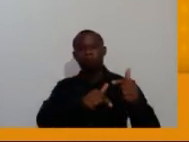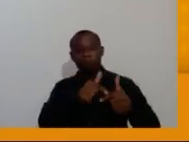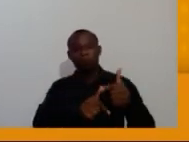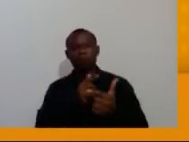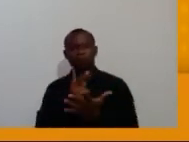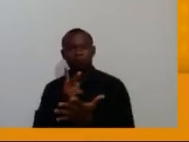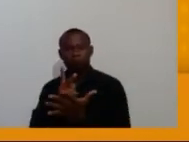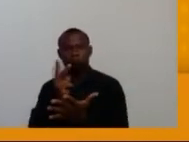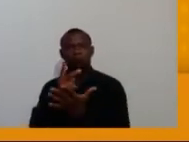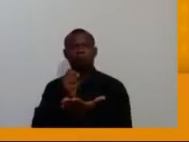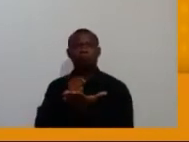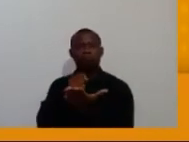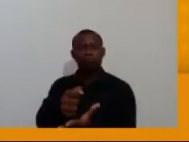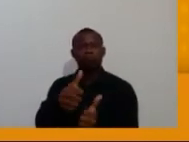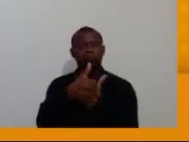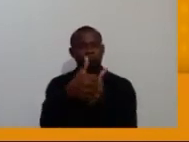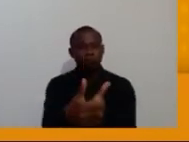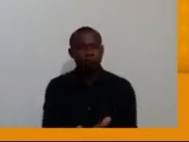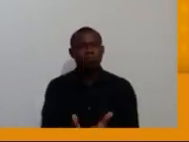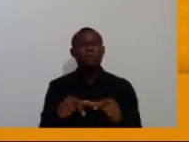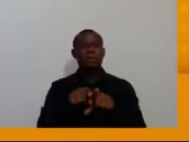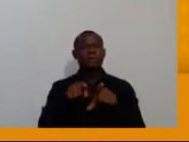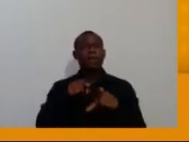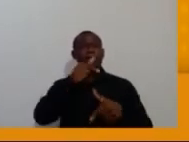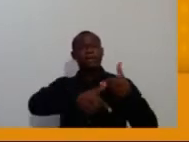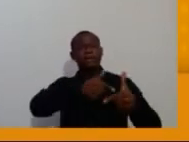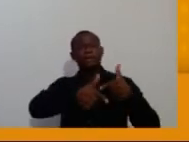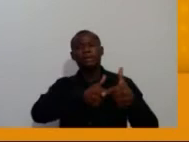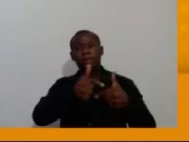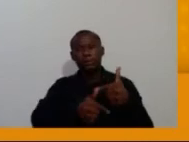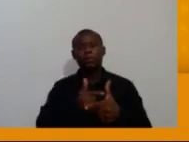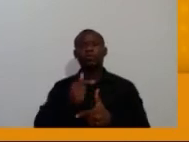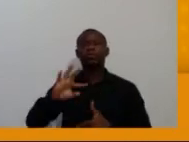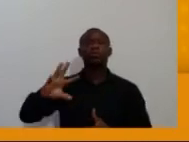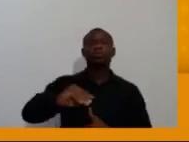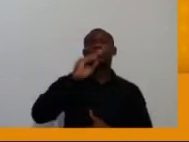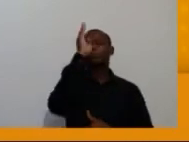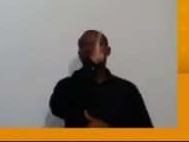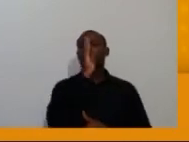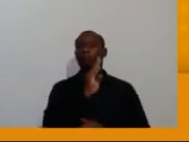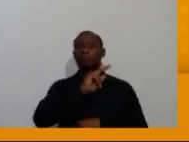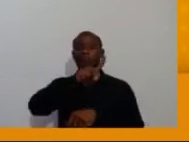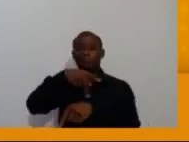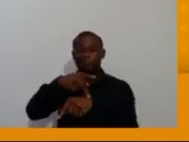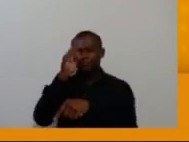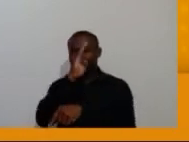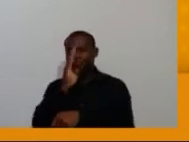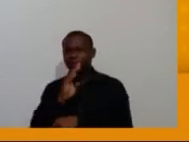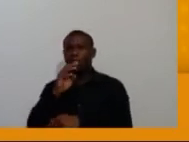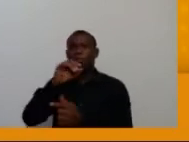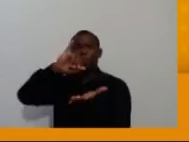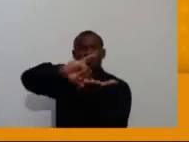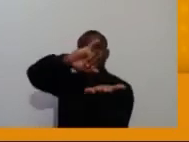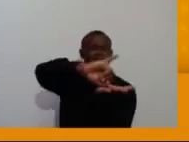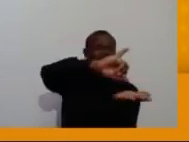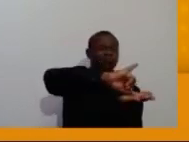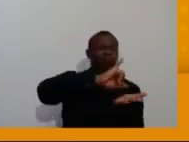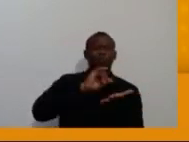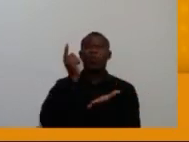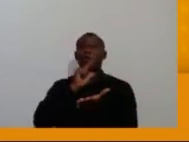nós disponibilizaram por meio de uma oferta de serviços para que o Brasil, todos os polos, pudessem fazer essa